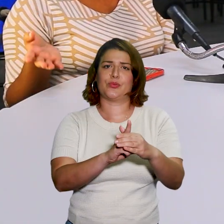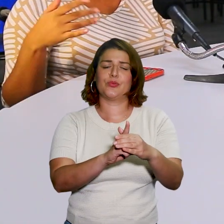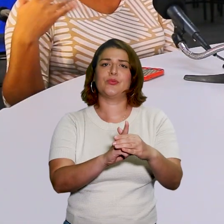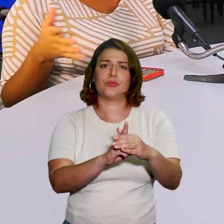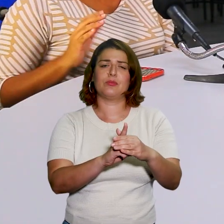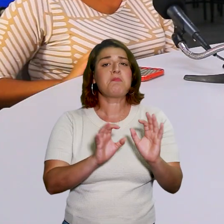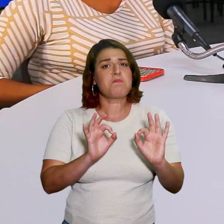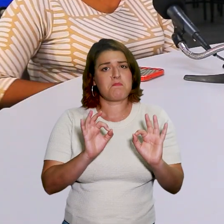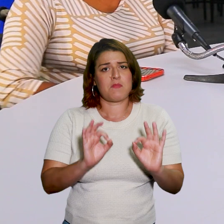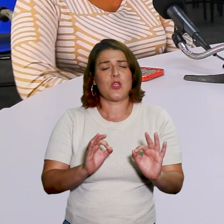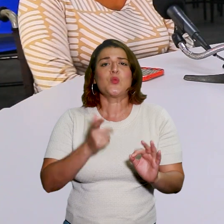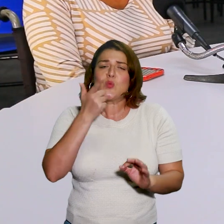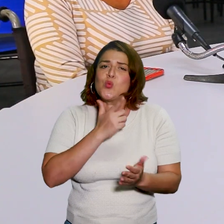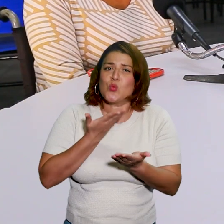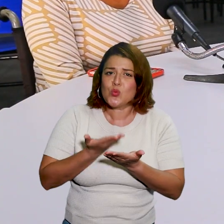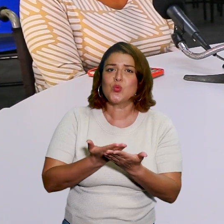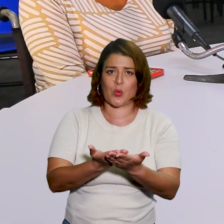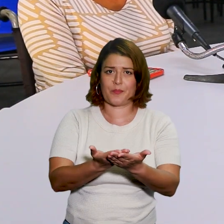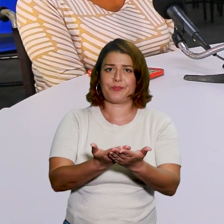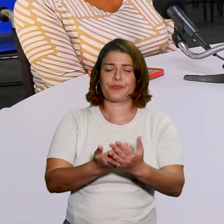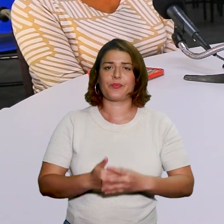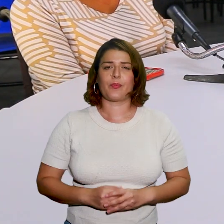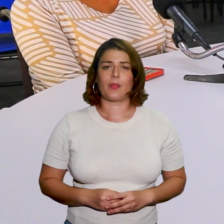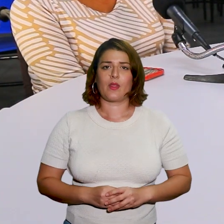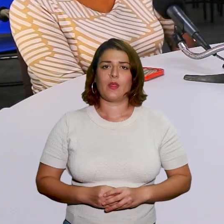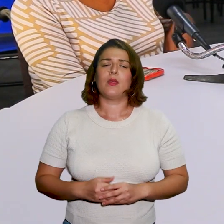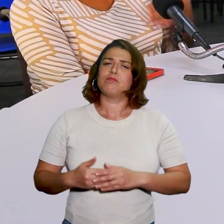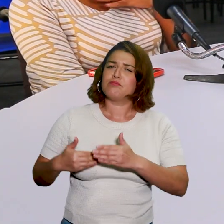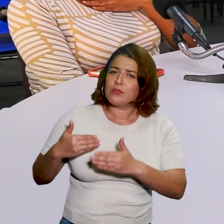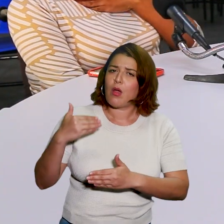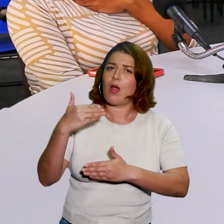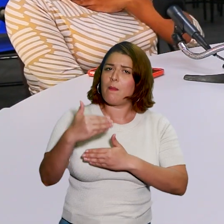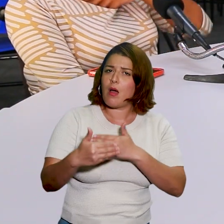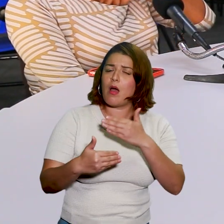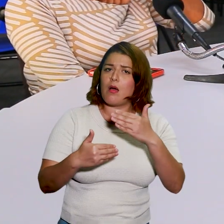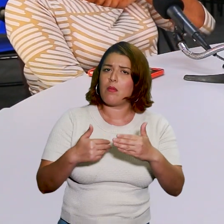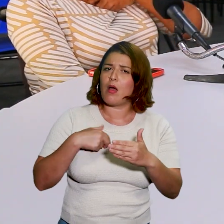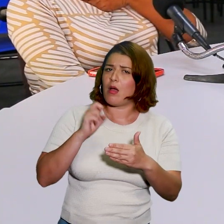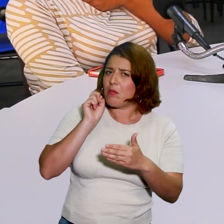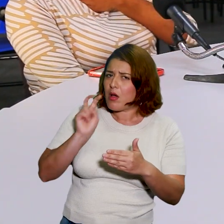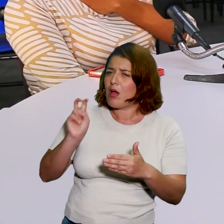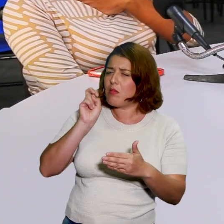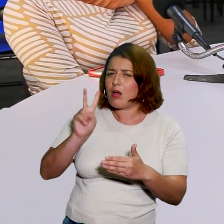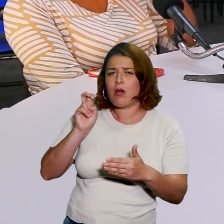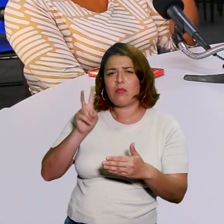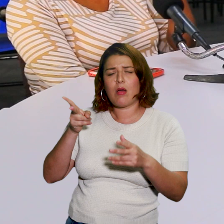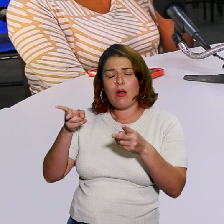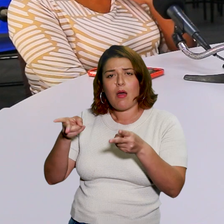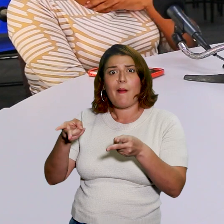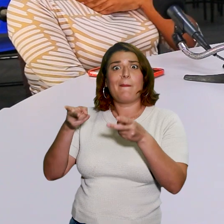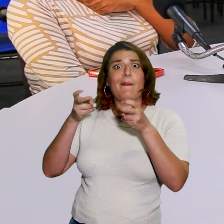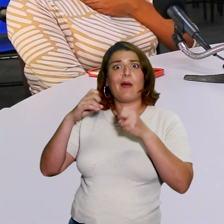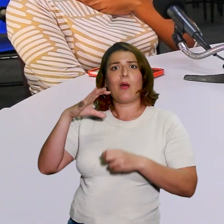na instituição para que eu pudesse estudar. Então, com o passar do tempo, quando eu comecei a compreender